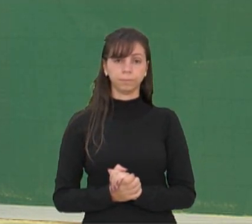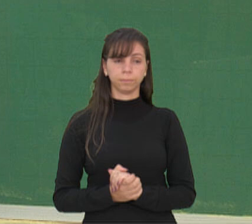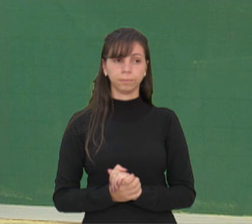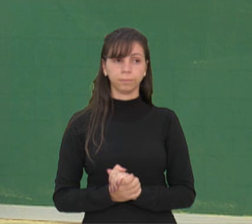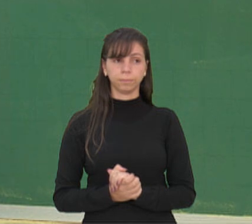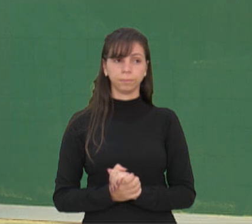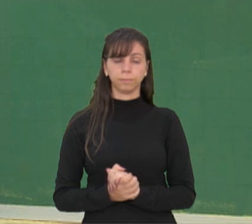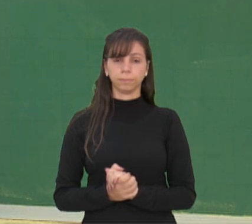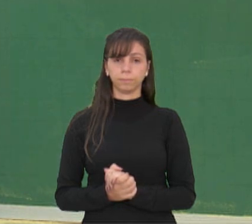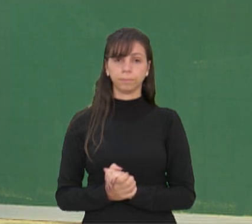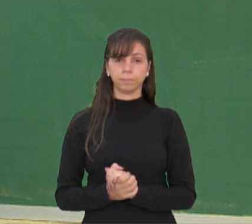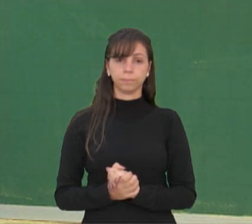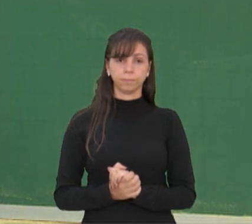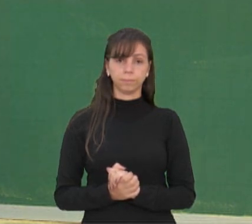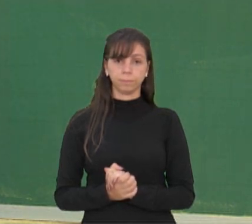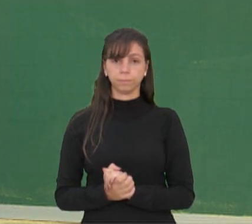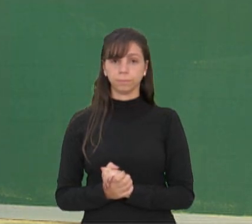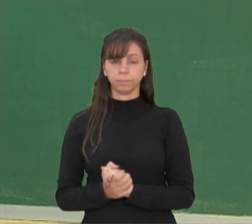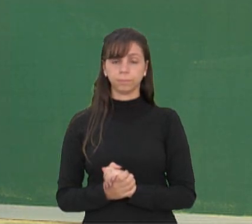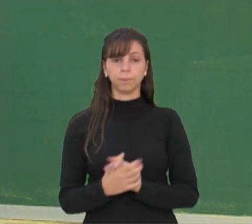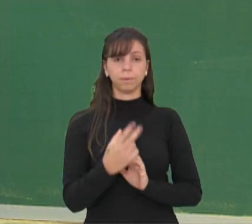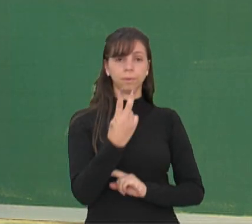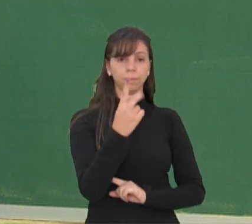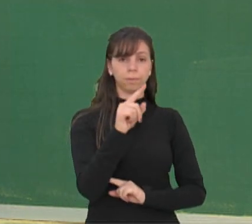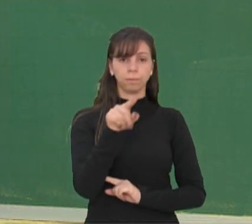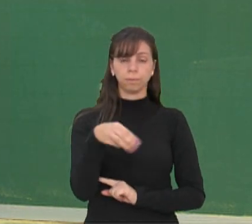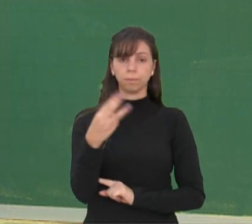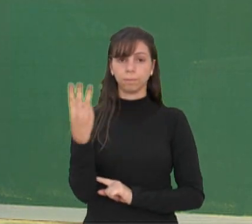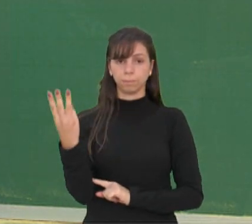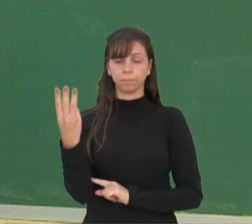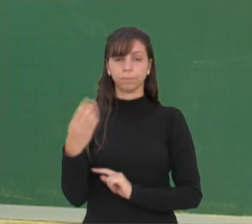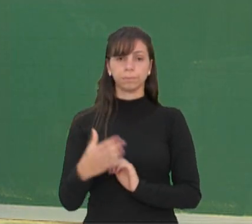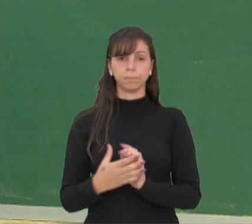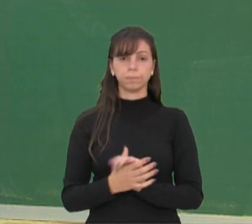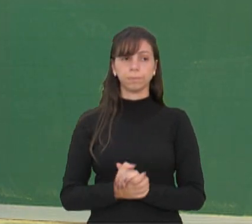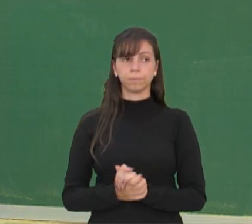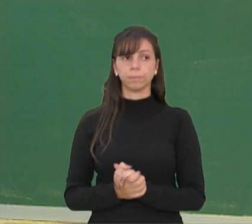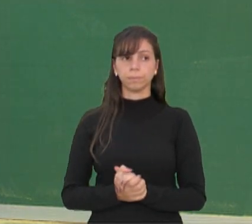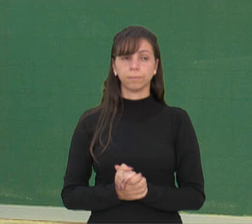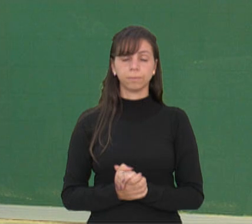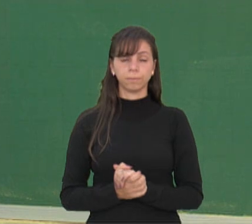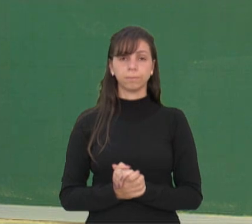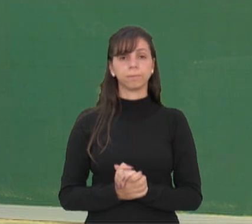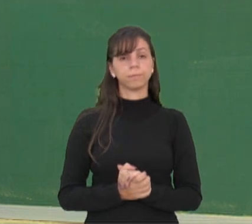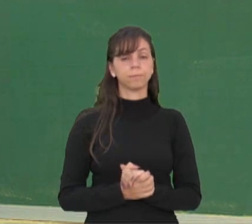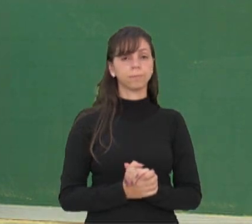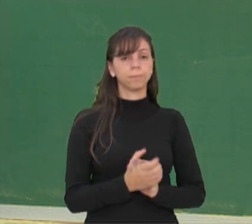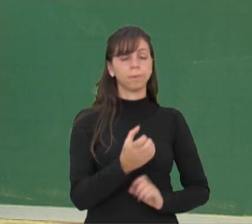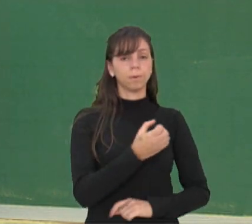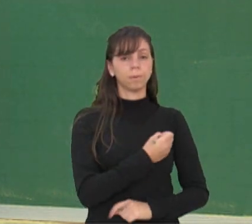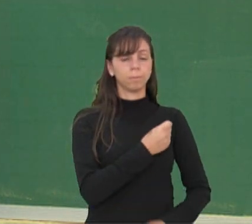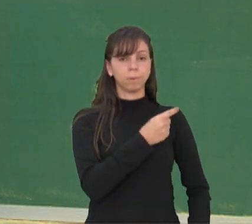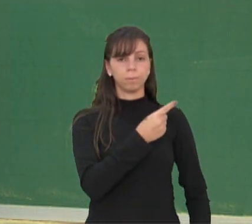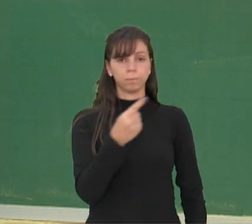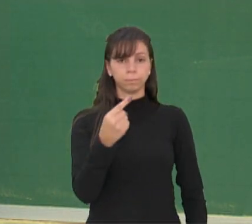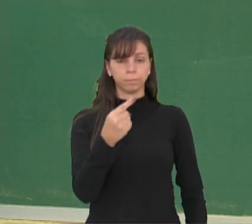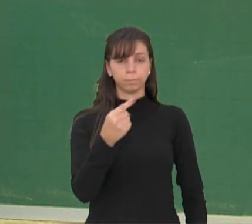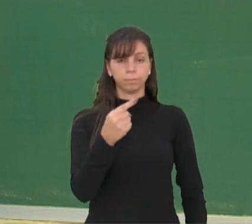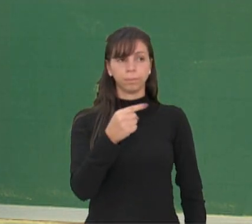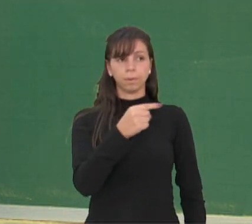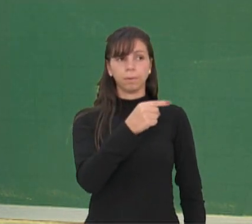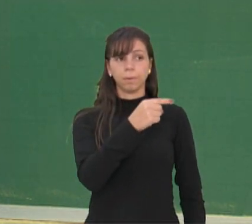é 2 e a vírgula aqui. Então dá 2,3. Veja, como é um número negativo, então eu vou escrever